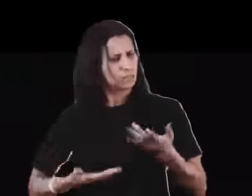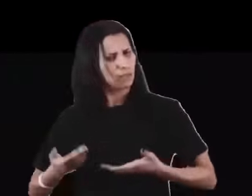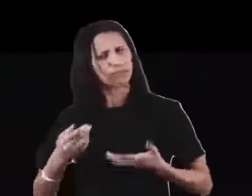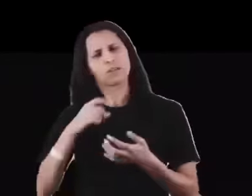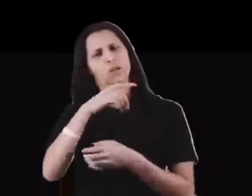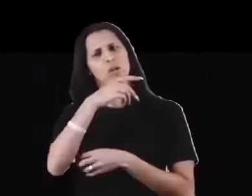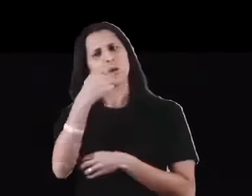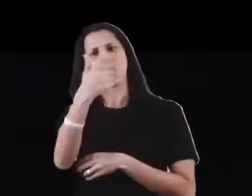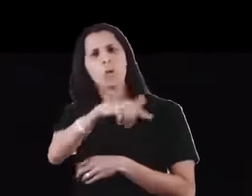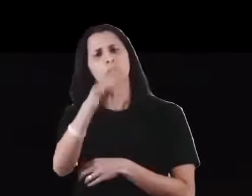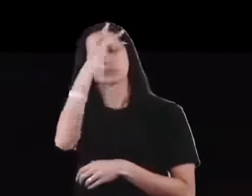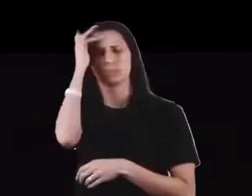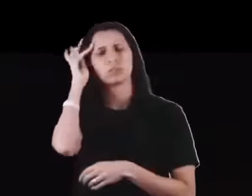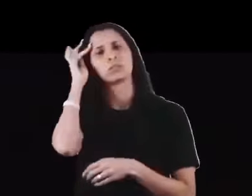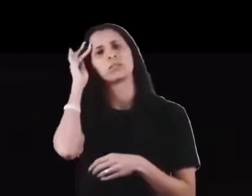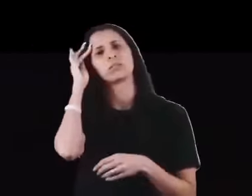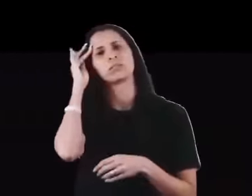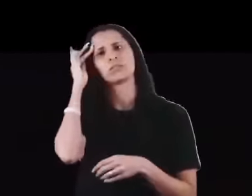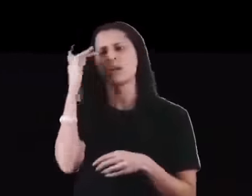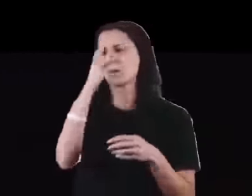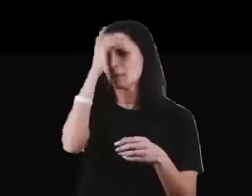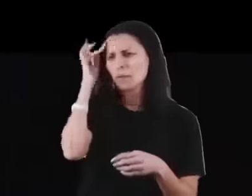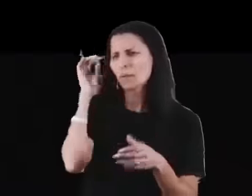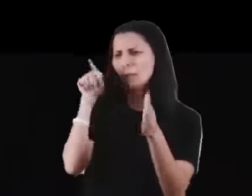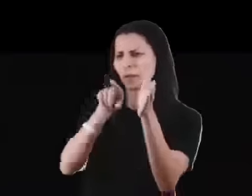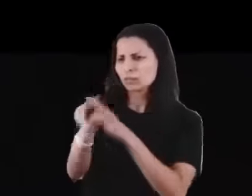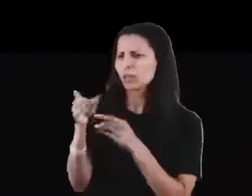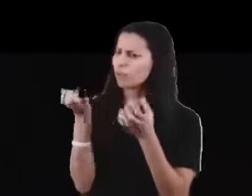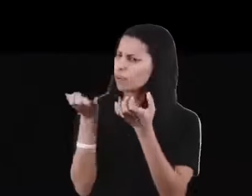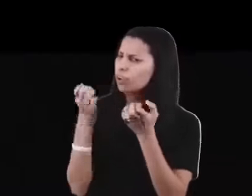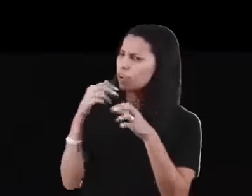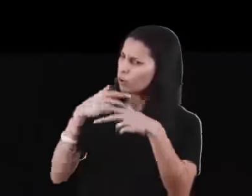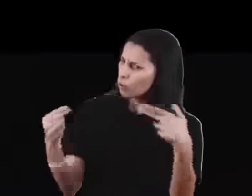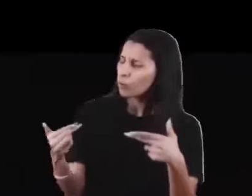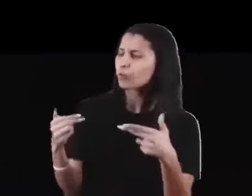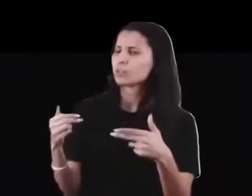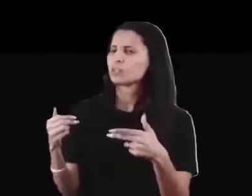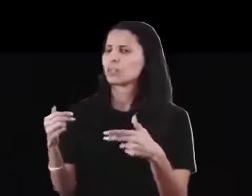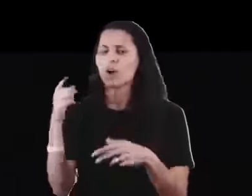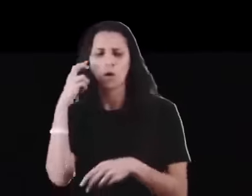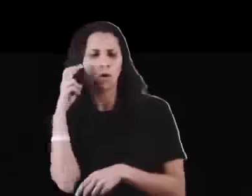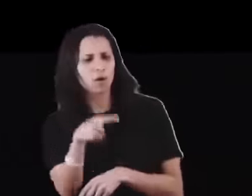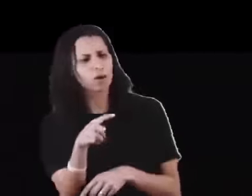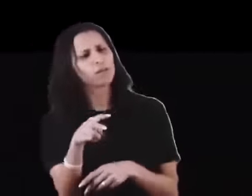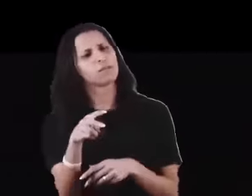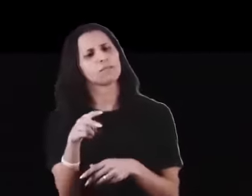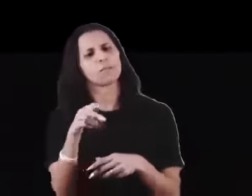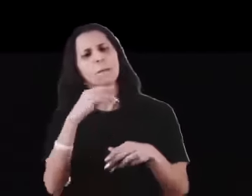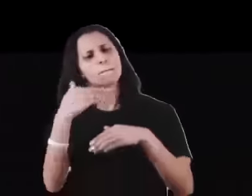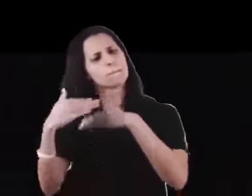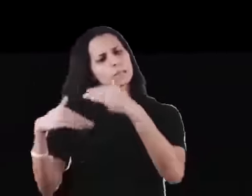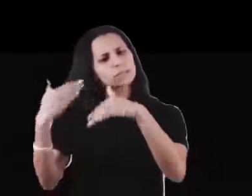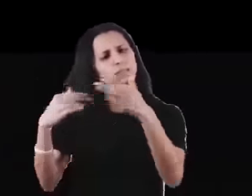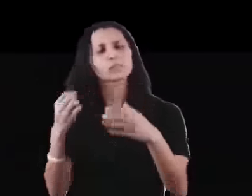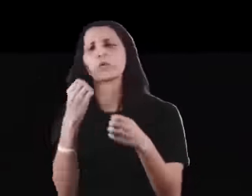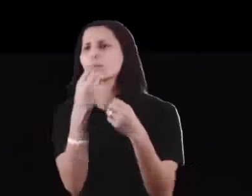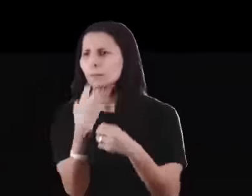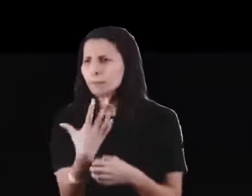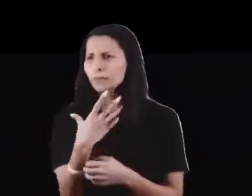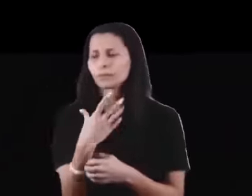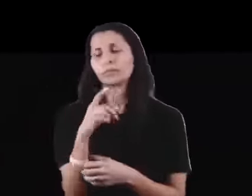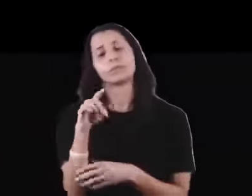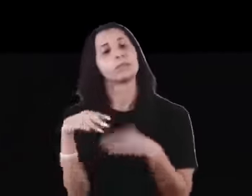queria ninguém atende a ela ninguém sabia que ela tava passando não é comum perguntar a uma pessoa que serve como ela quer ser